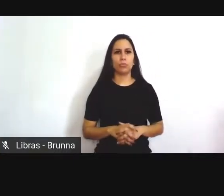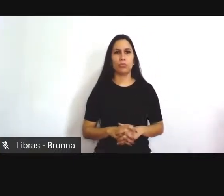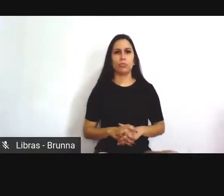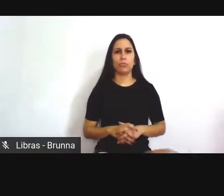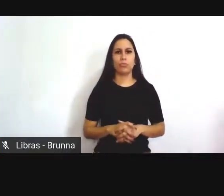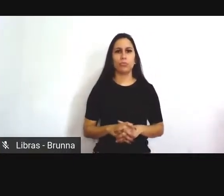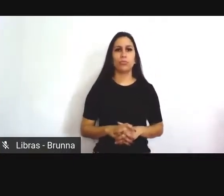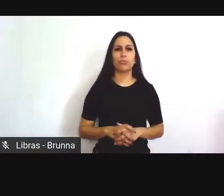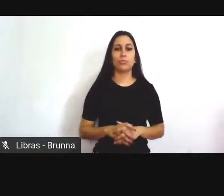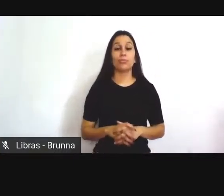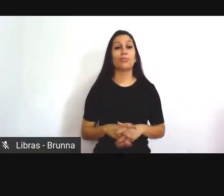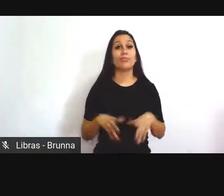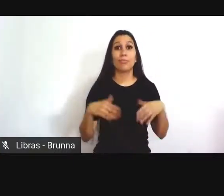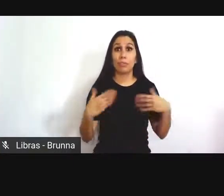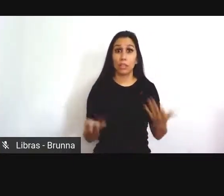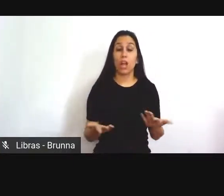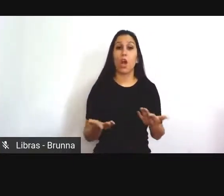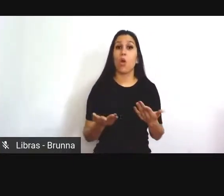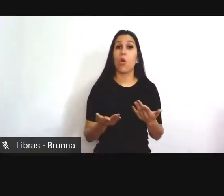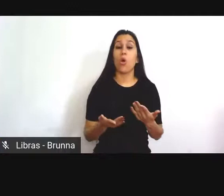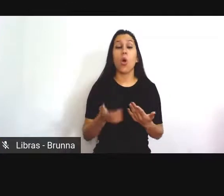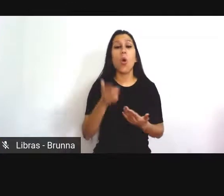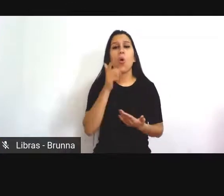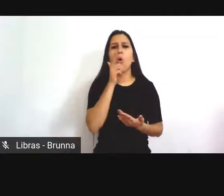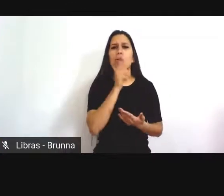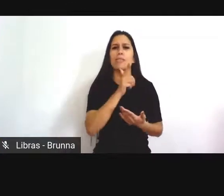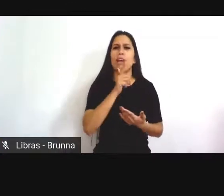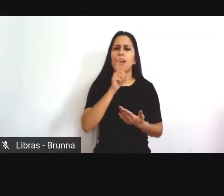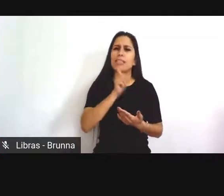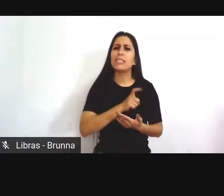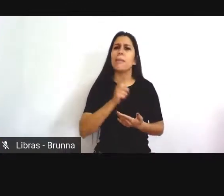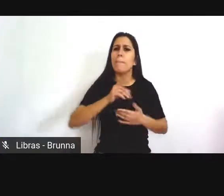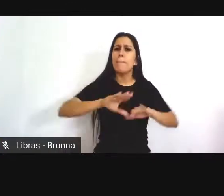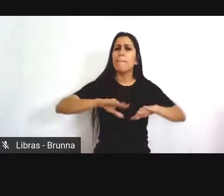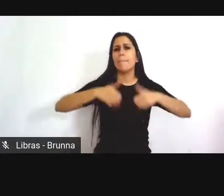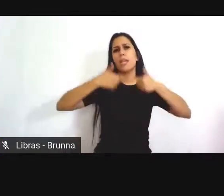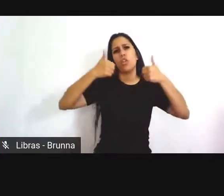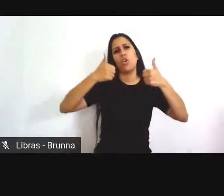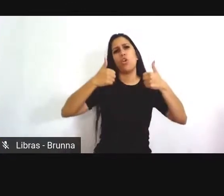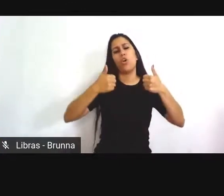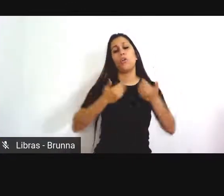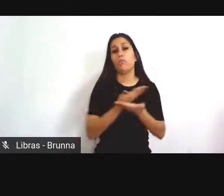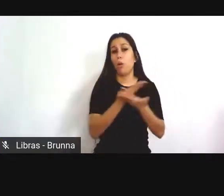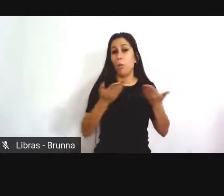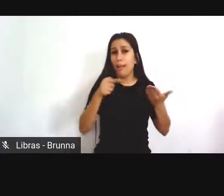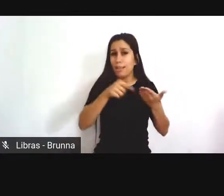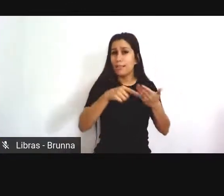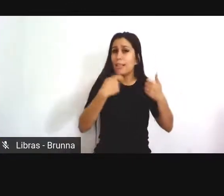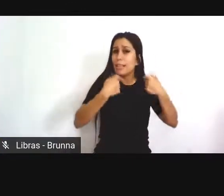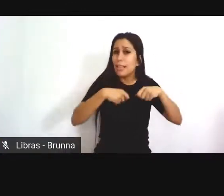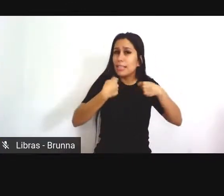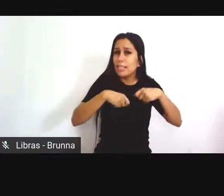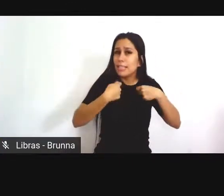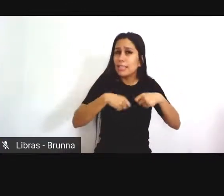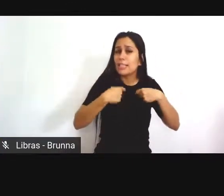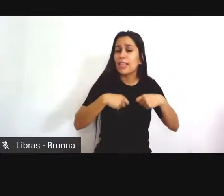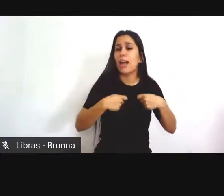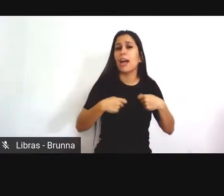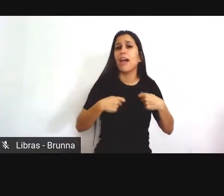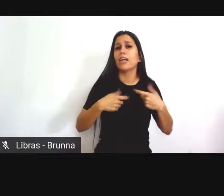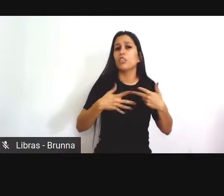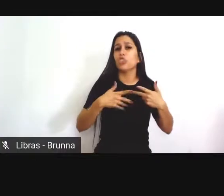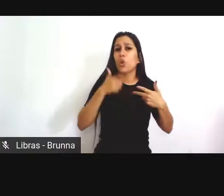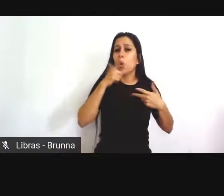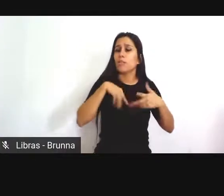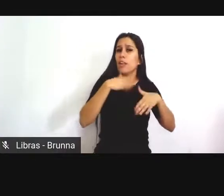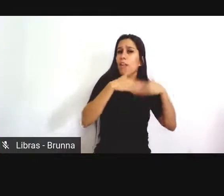Você consegue ser um melhor orientador, um melhor professor. Essa necessidade de avançar